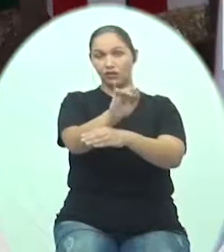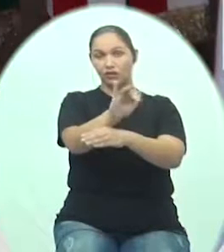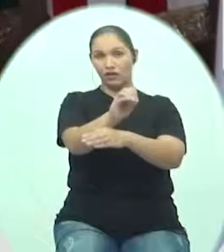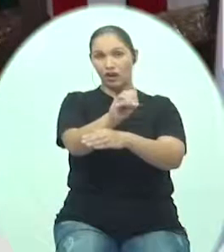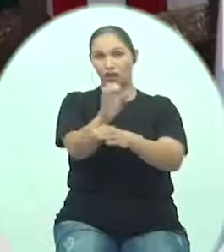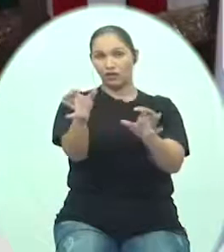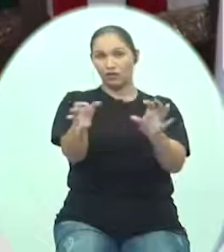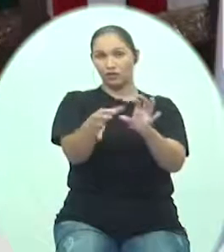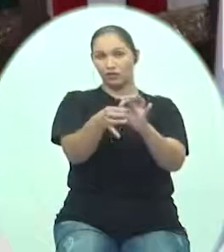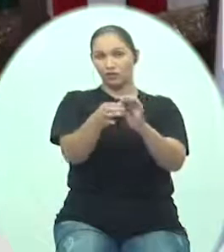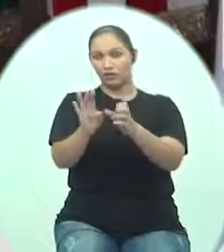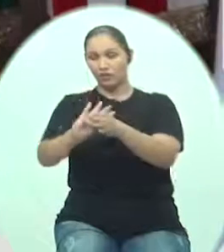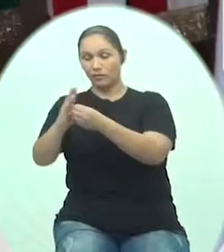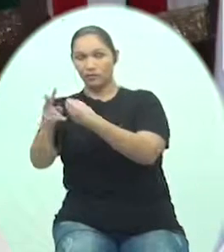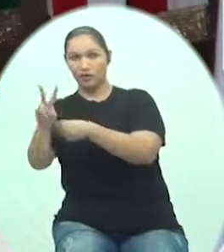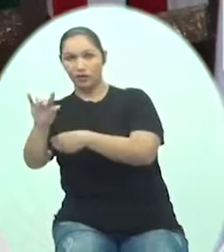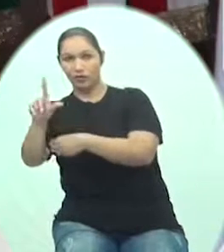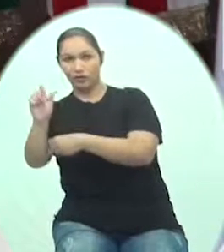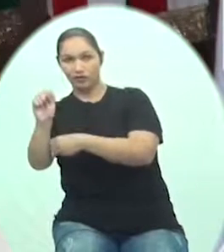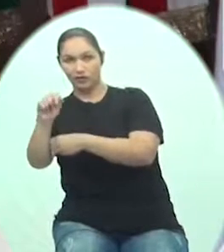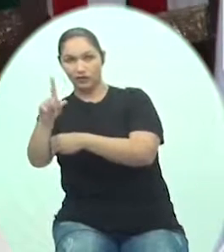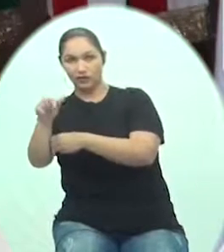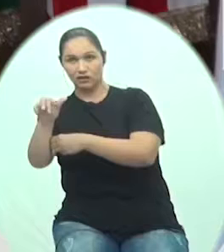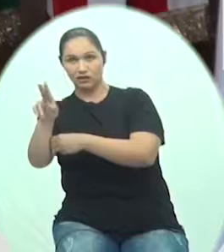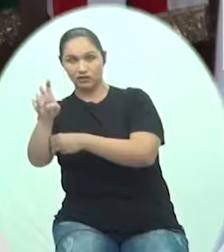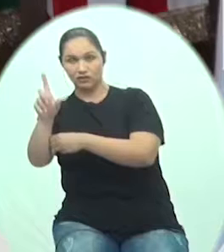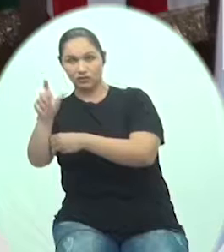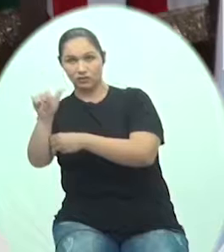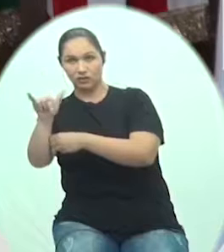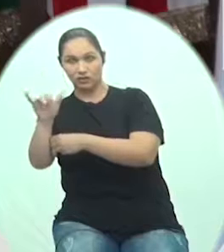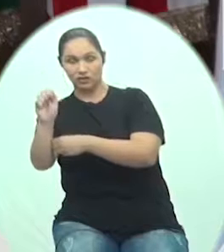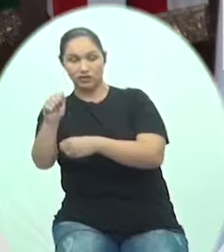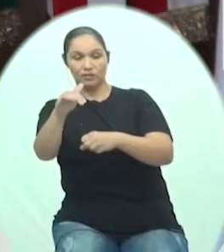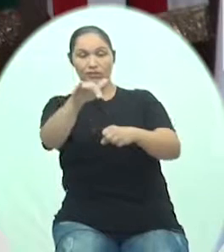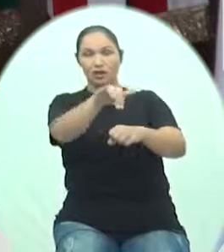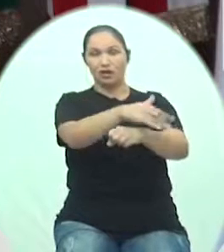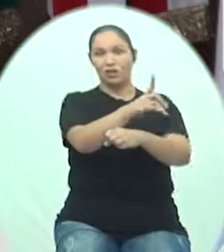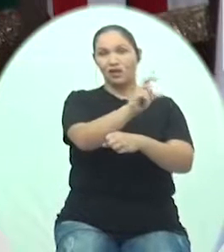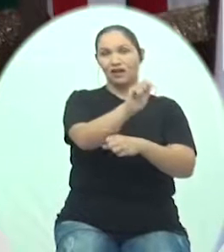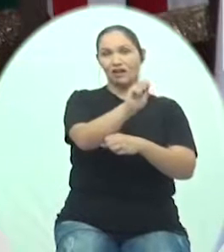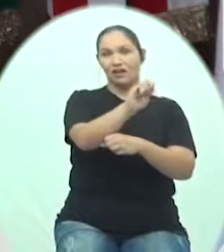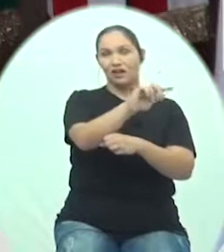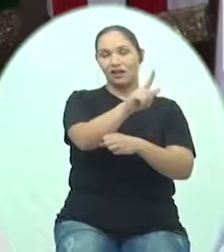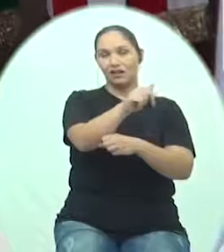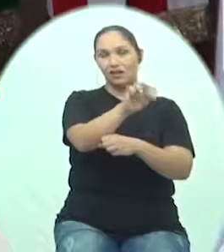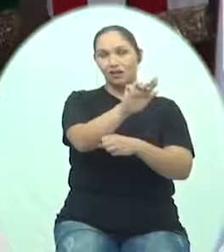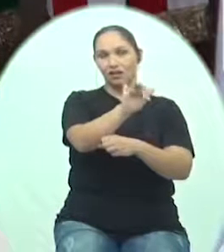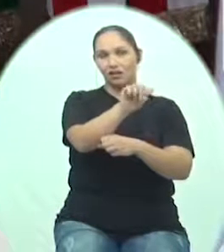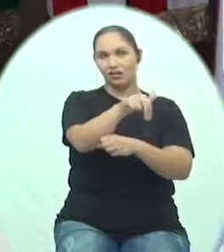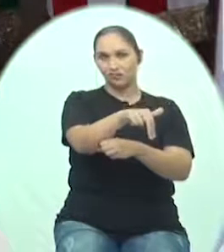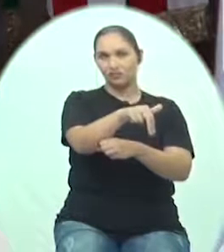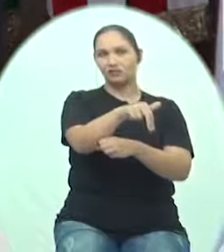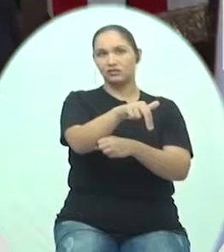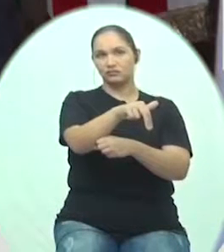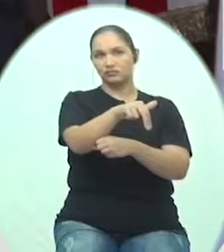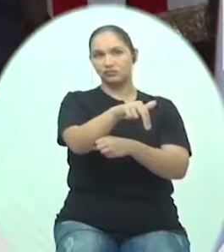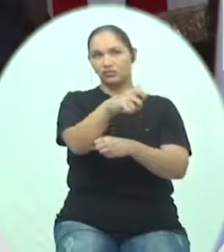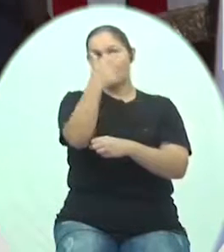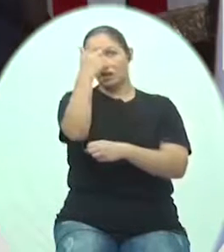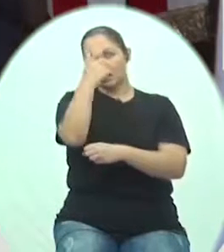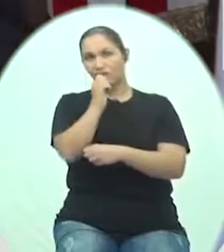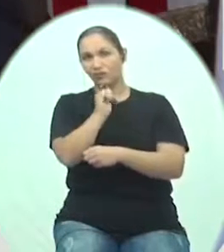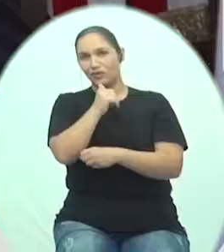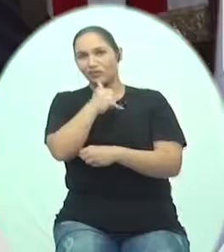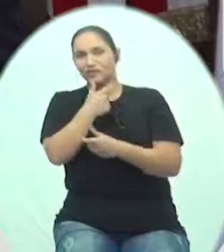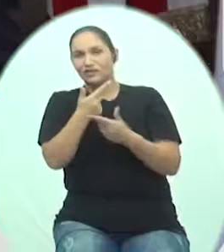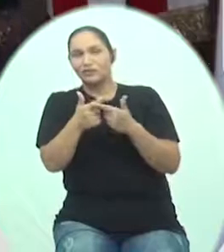zuleima ali ao mercado muni Avenida luí lazarim que seria uma obra de fundamental importância não só para o distrito do